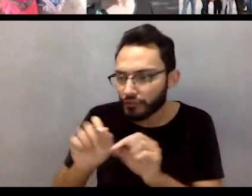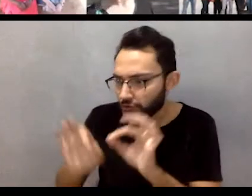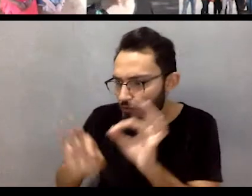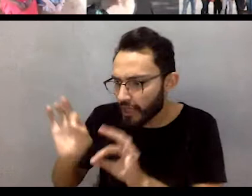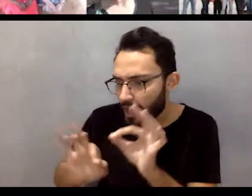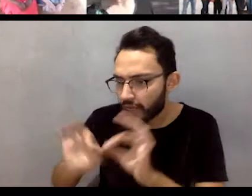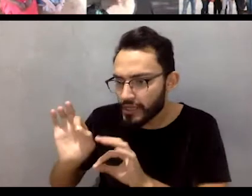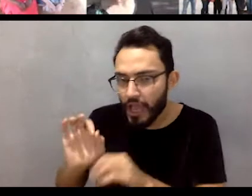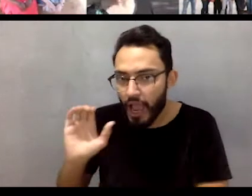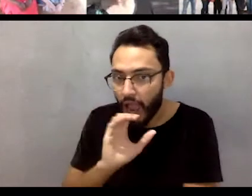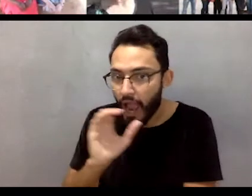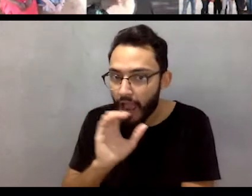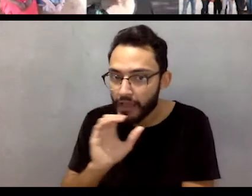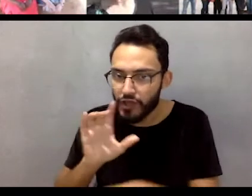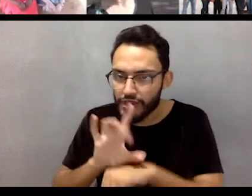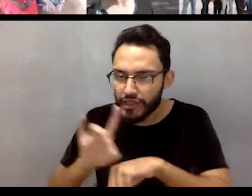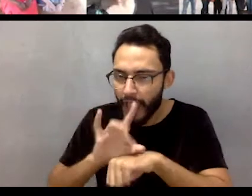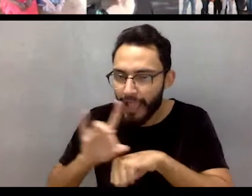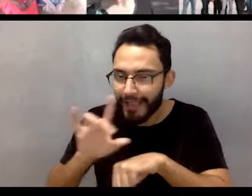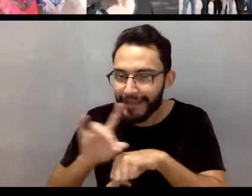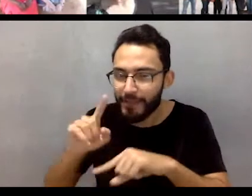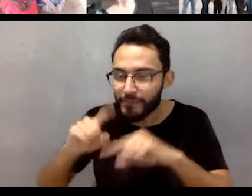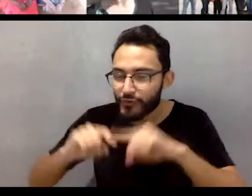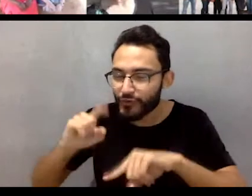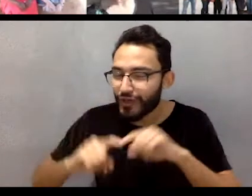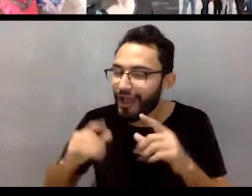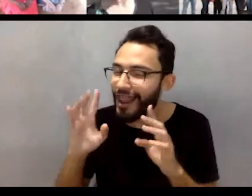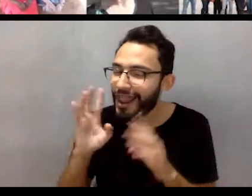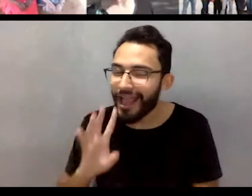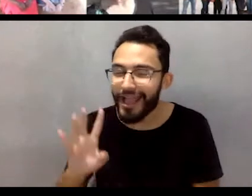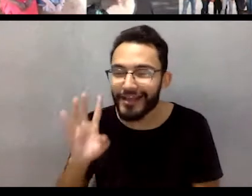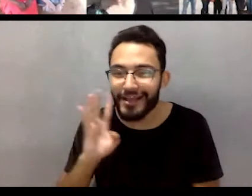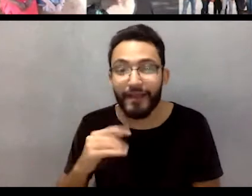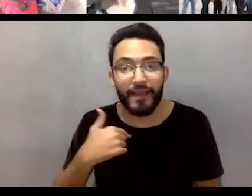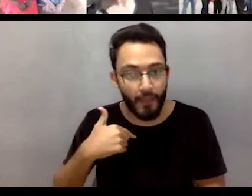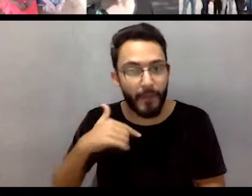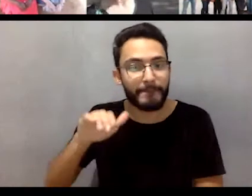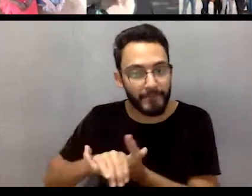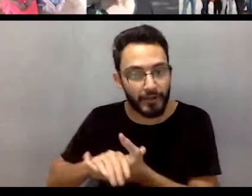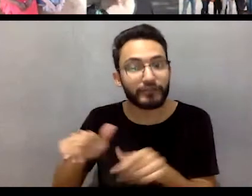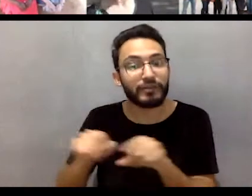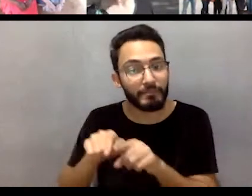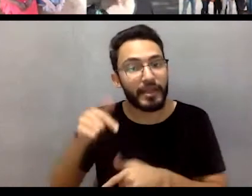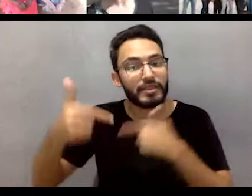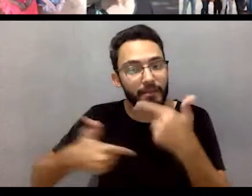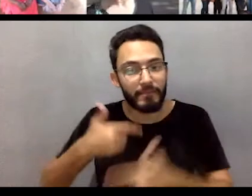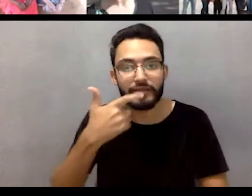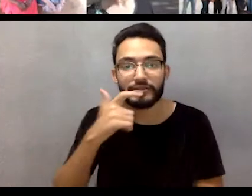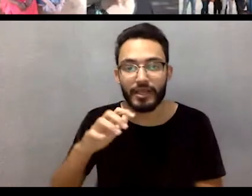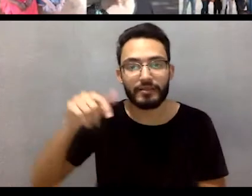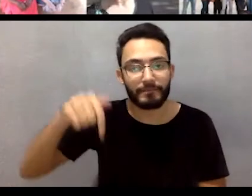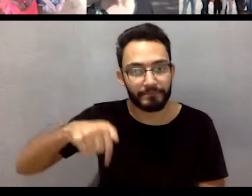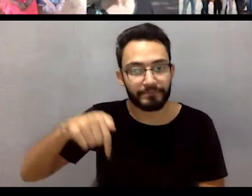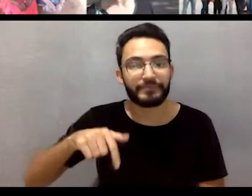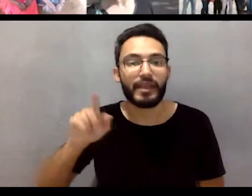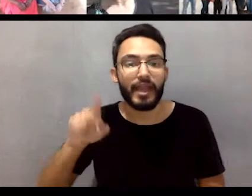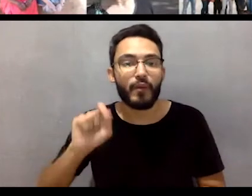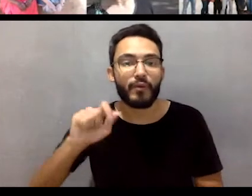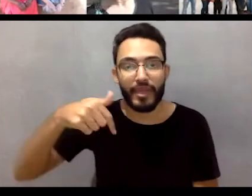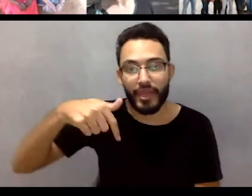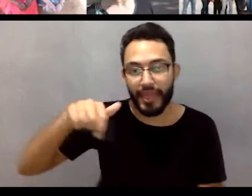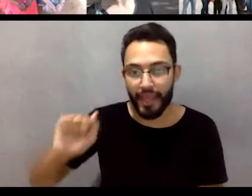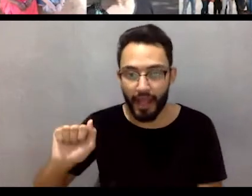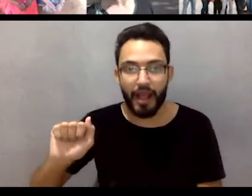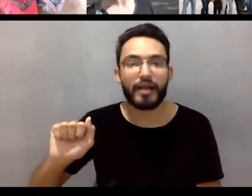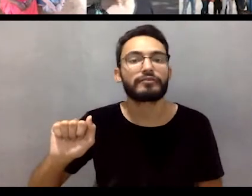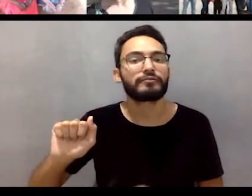de produto técnica é muito legal. Eu tenho um marido que também trabalha aqui na CIT, ele é especialista em QA e